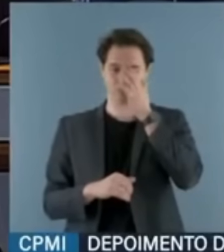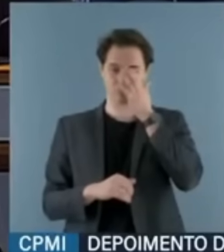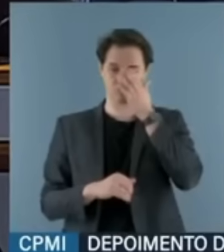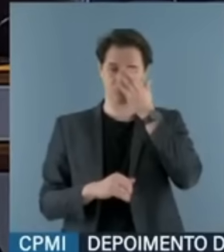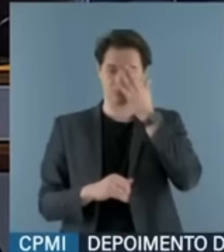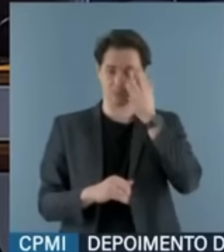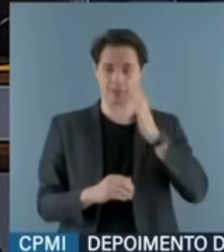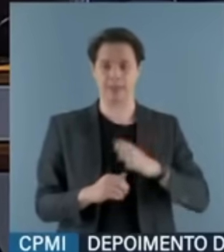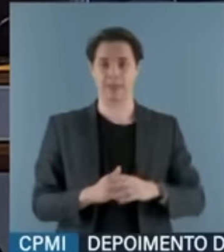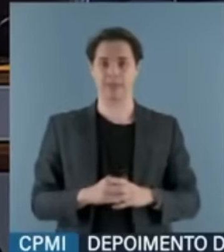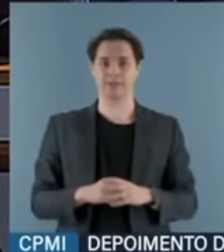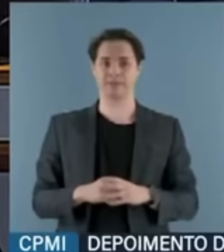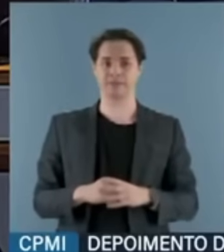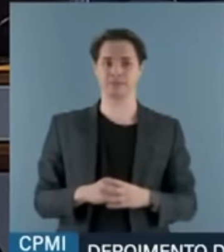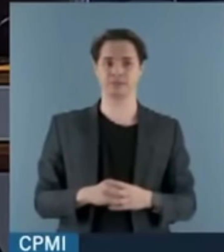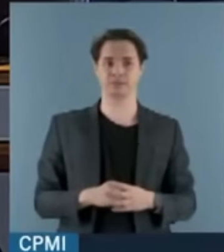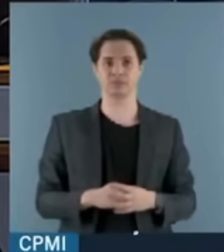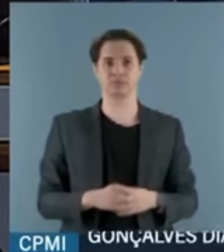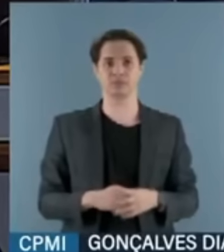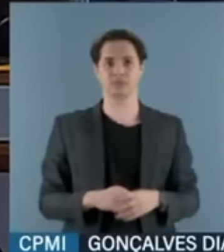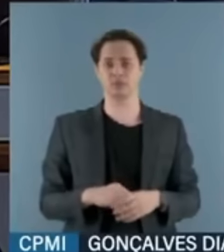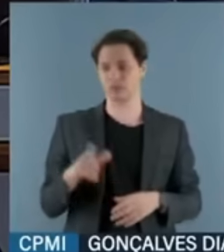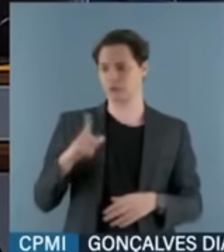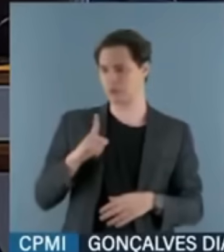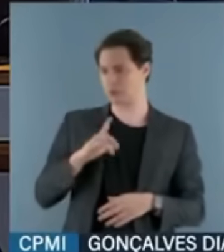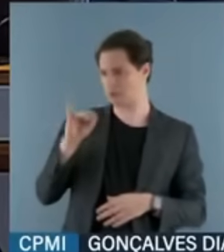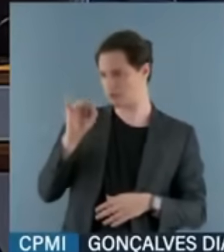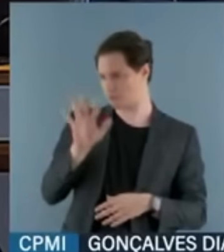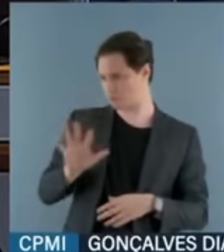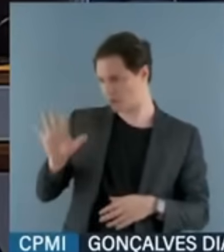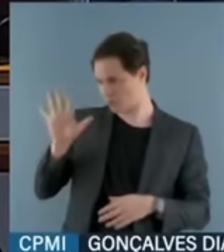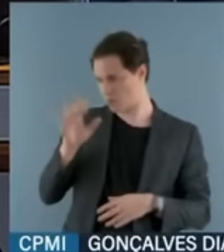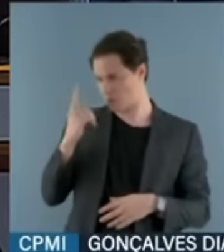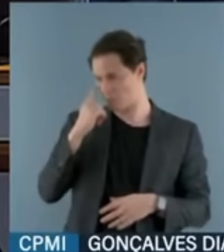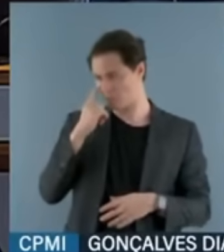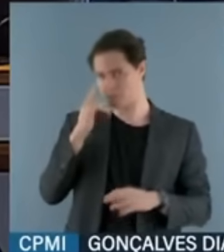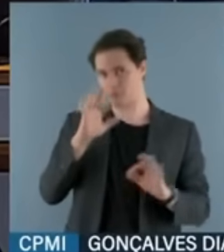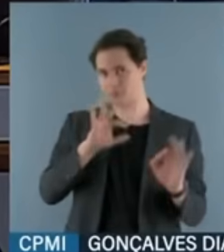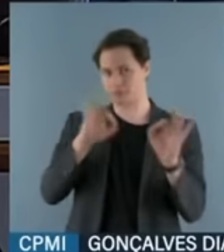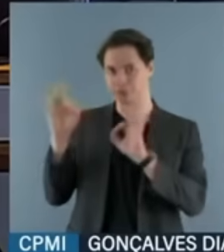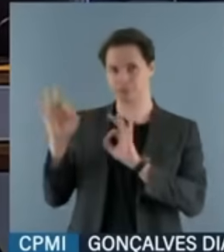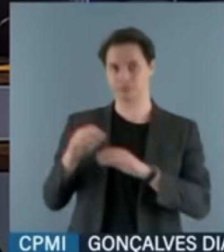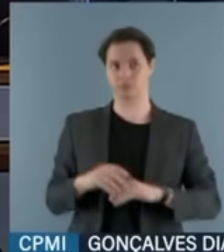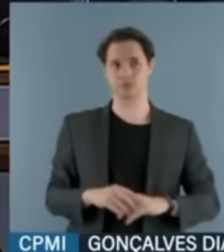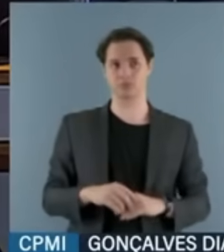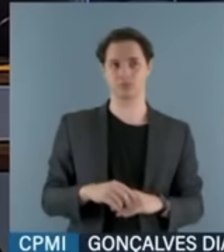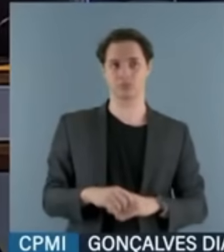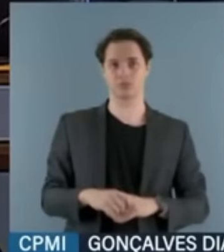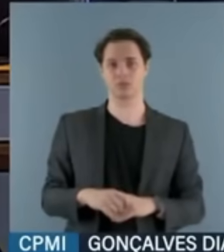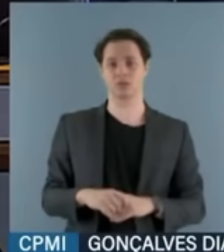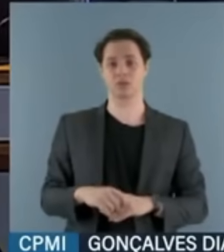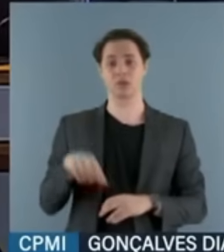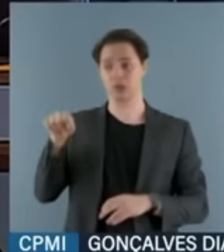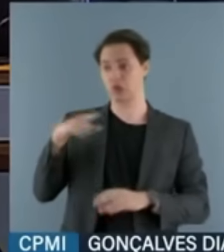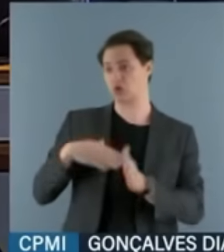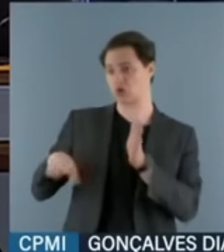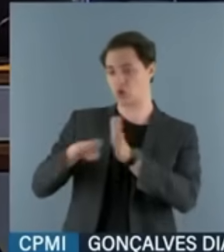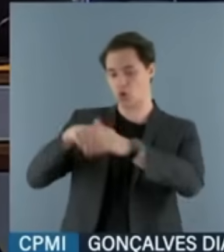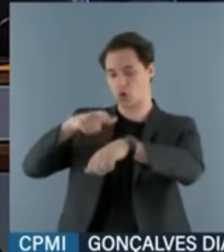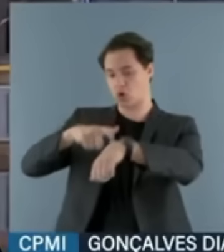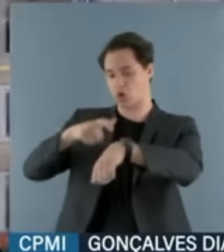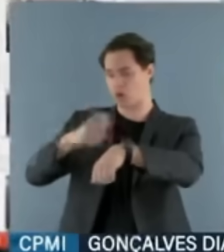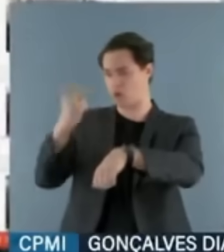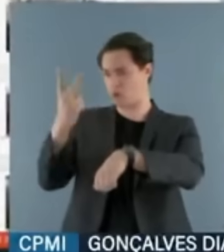encontra a barreira. Tem as imagens lá. Vamos lá. Vamos vendo aqui passo a passo. Às 14